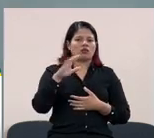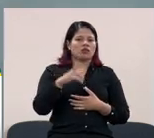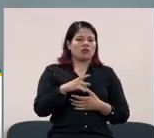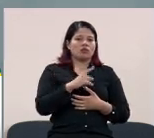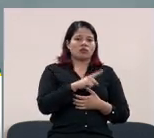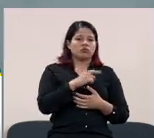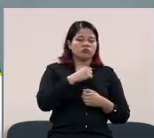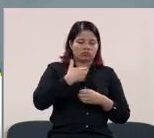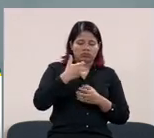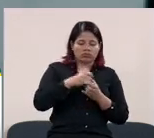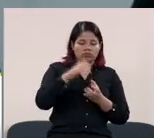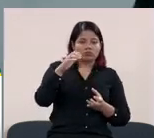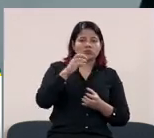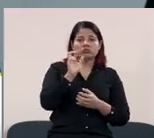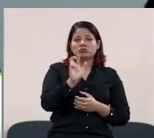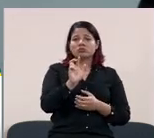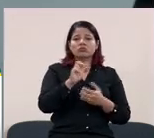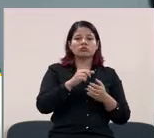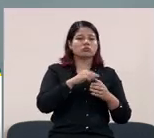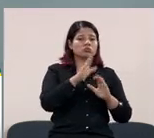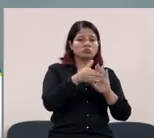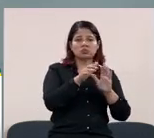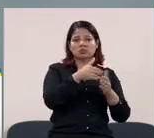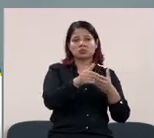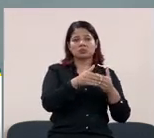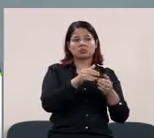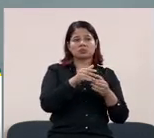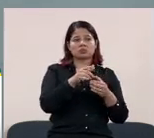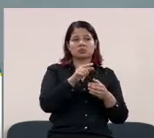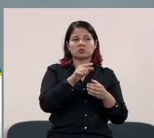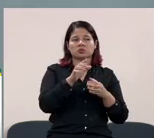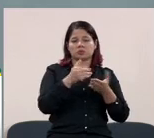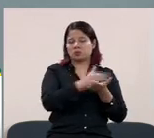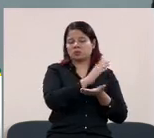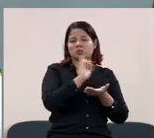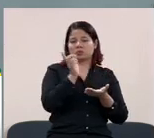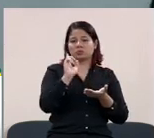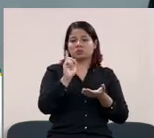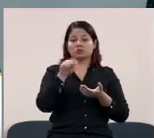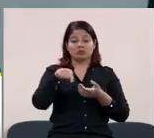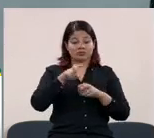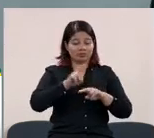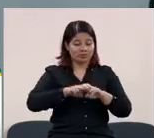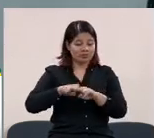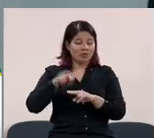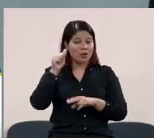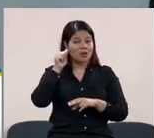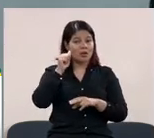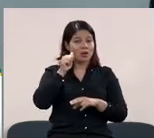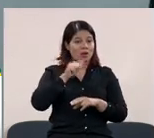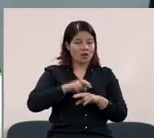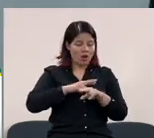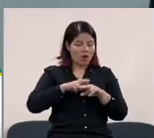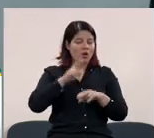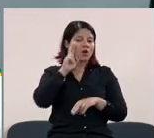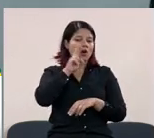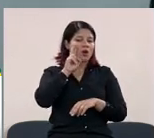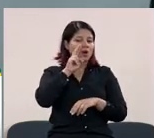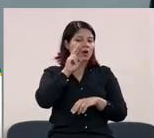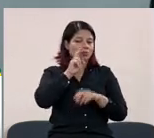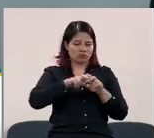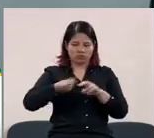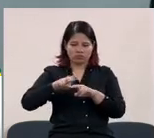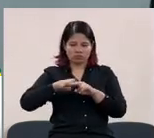de gestante, não vai. Simplesmente a poltrona rosa, o espaço mulher, ela destaca 5 poltronas dentro do